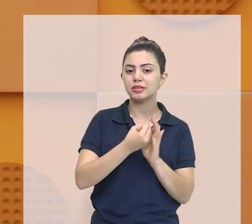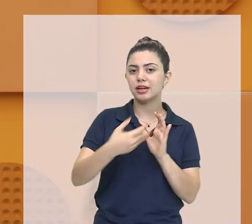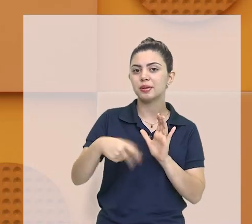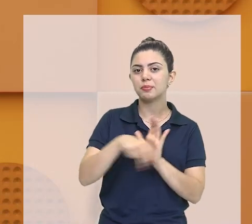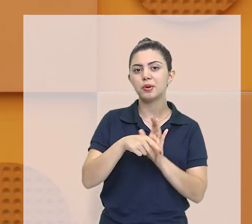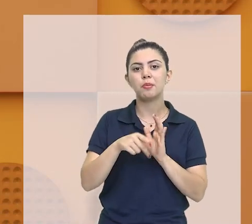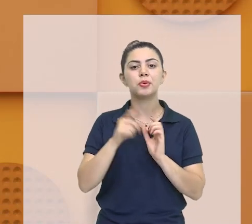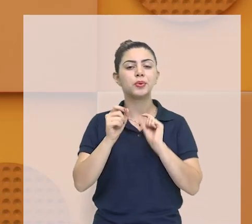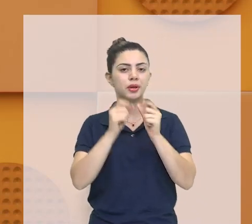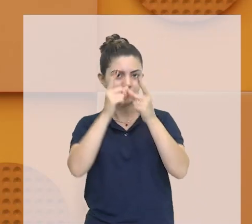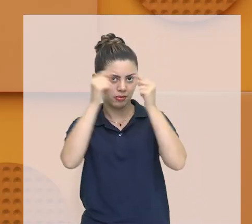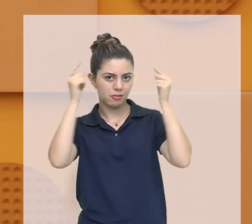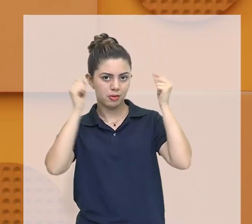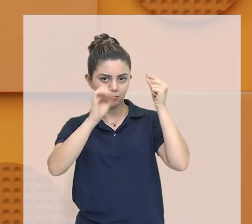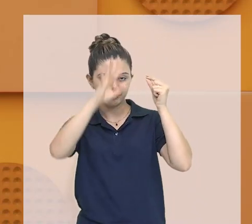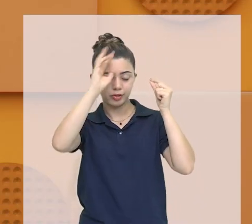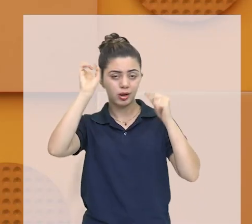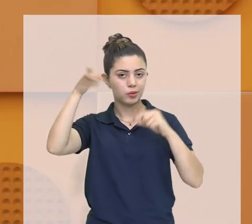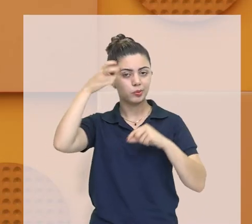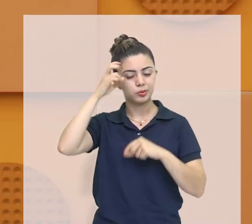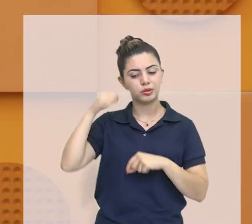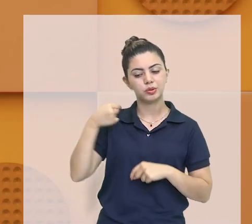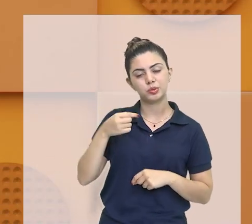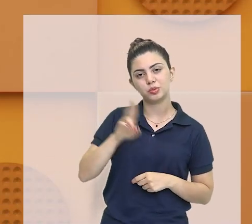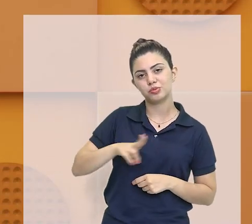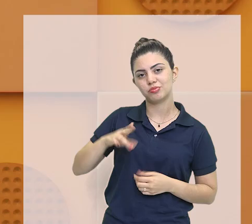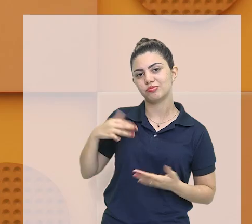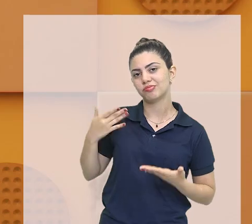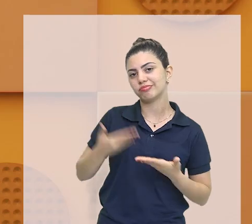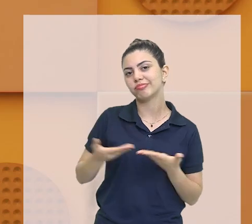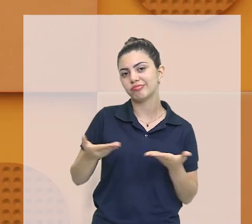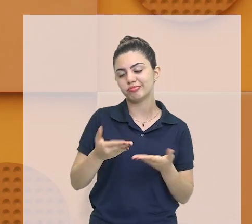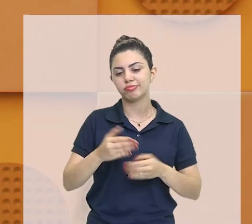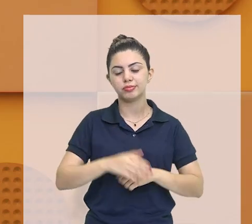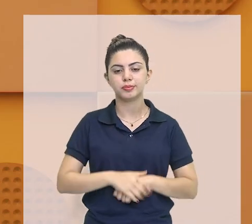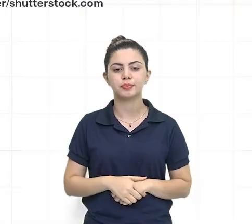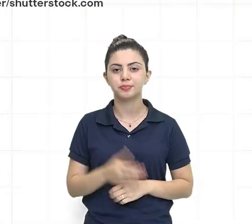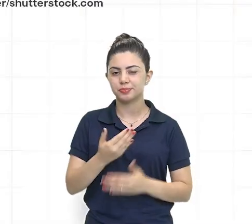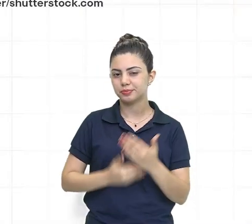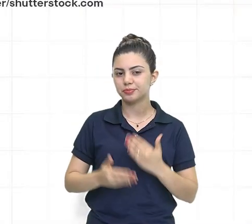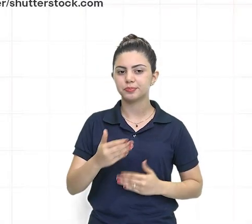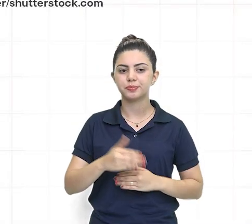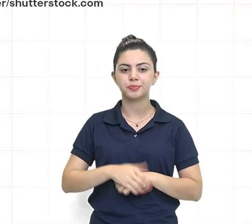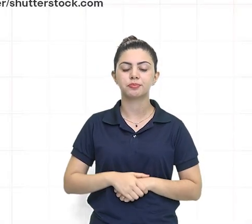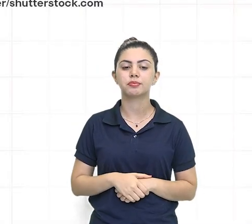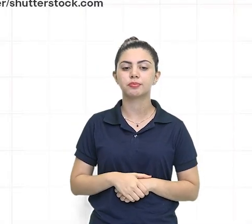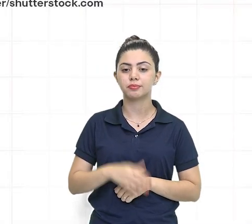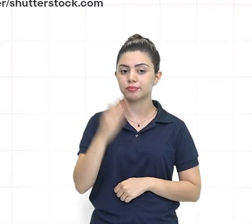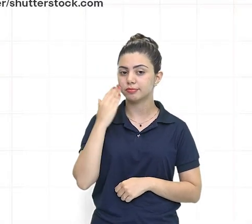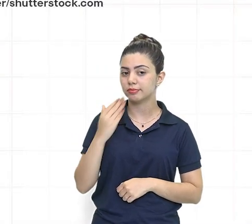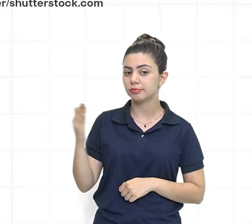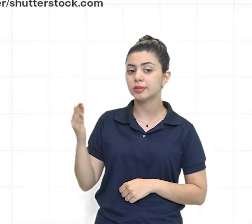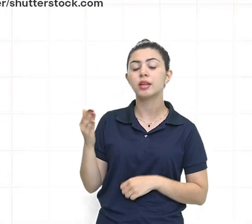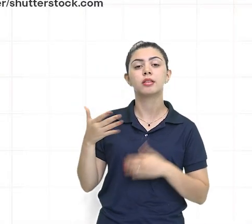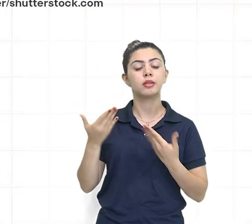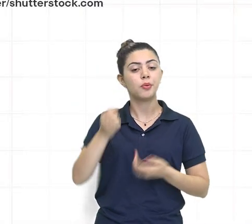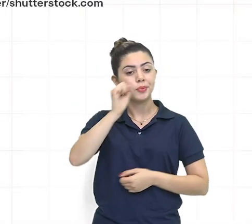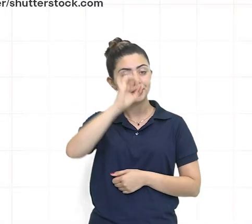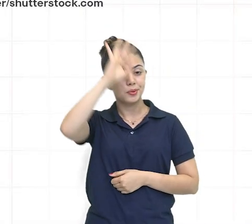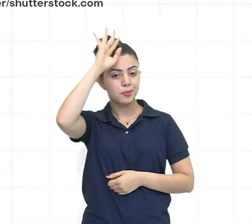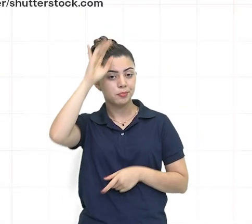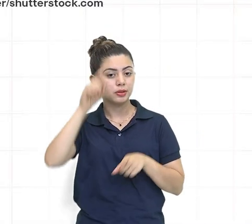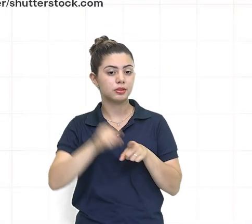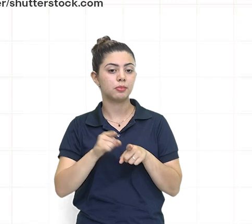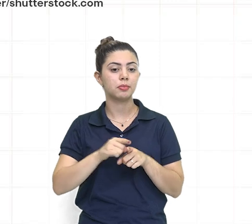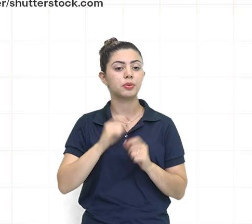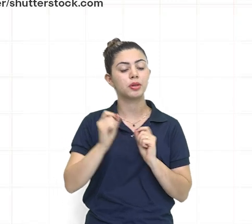cultura greco-romana que ainda utilizamos nos dias atuais. Sigamos, olha só, nós temos ali, os romanos também se inspiraram